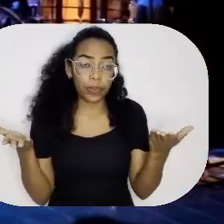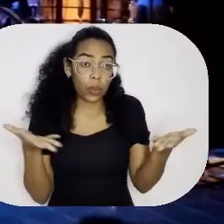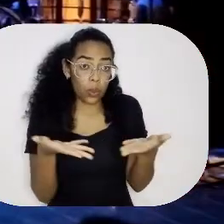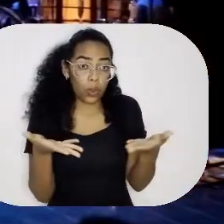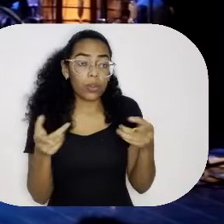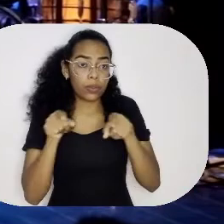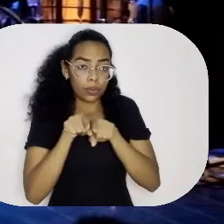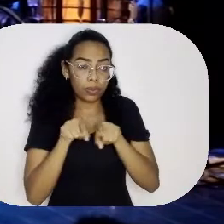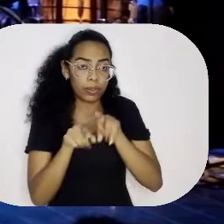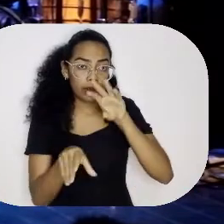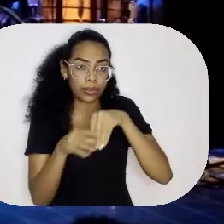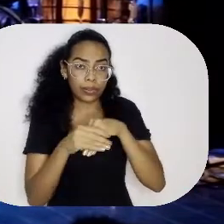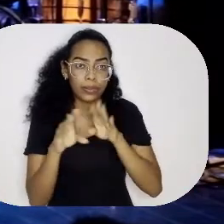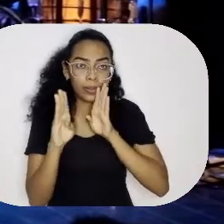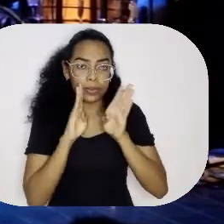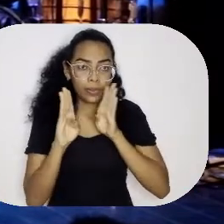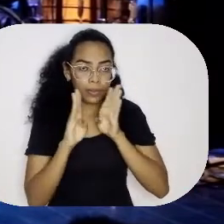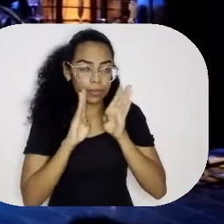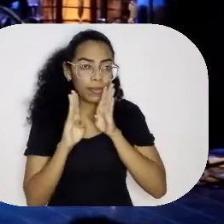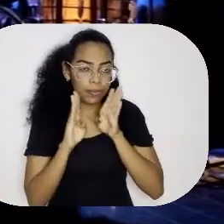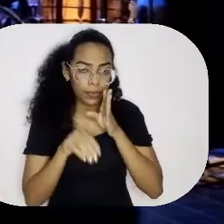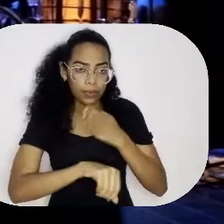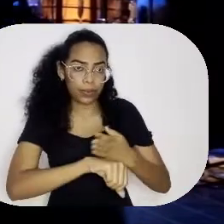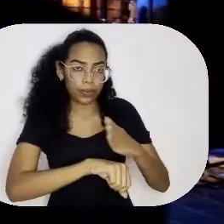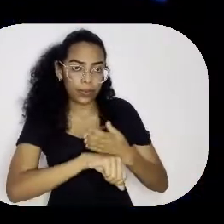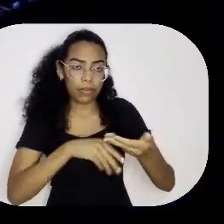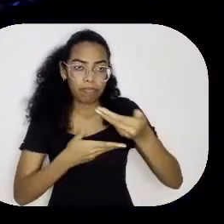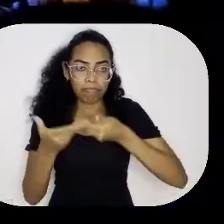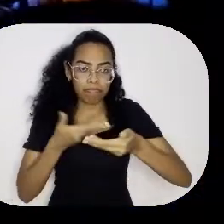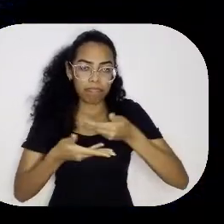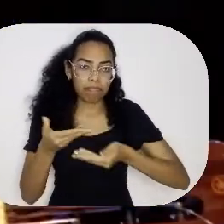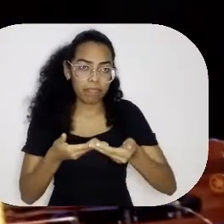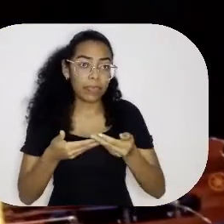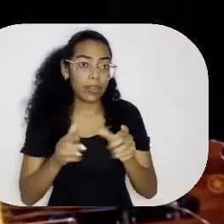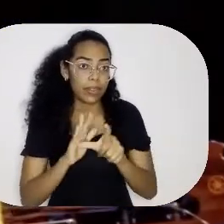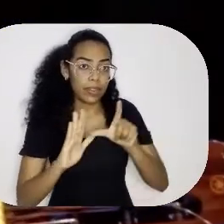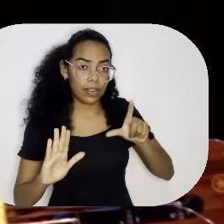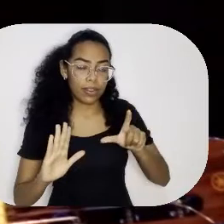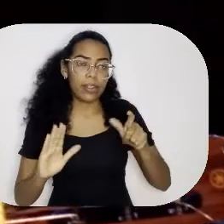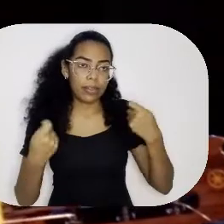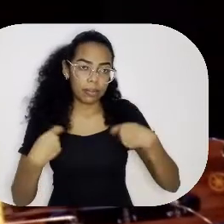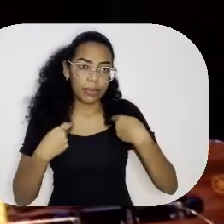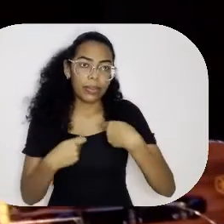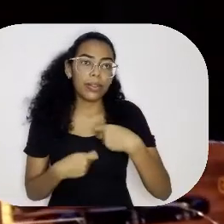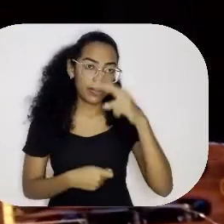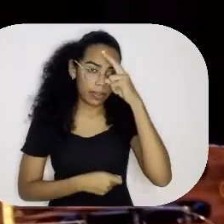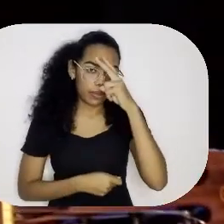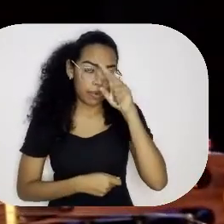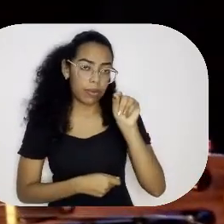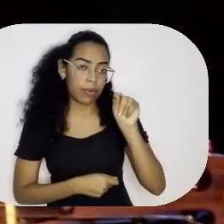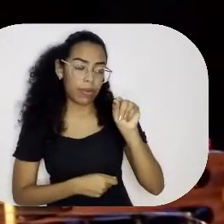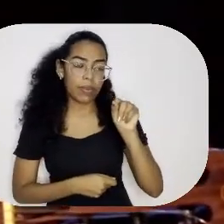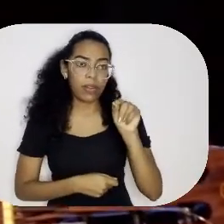também estou aqui no Facebook, no ensaio interativo. Eu queria, antes de esquecer, agradecer, porque eu às vezes sou